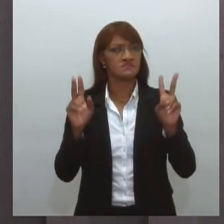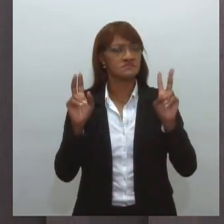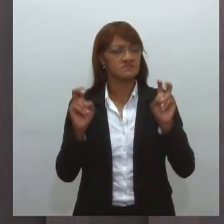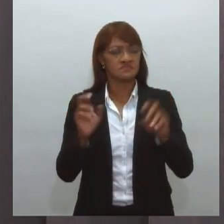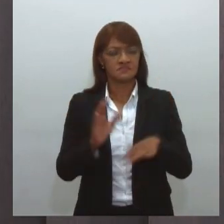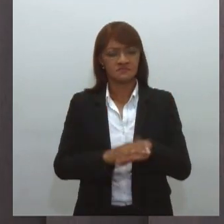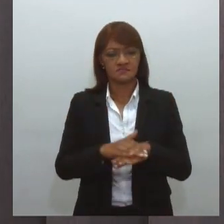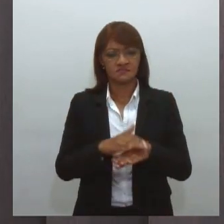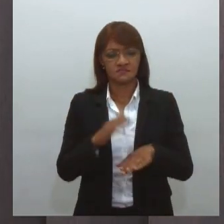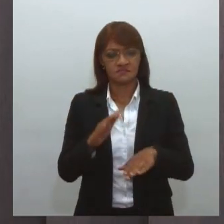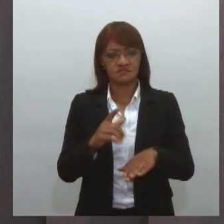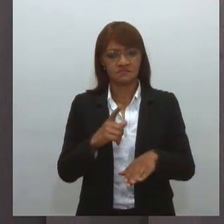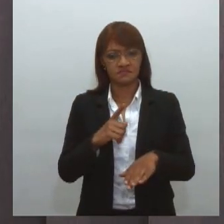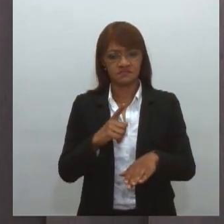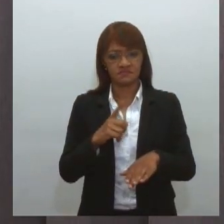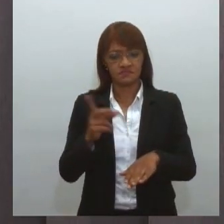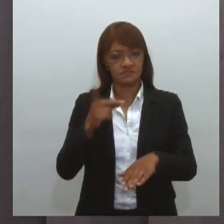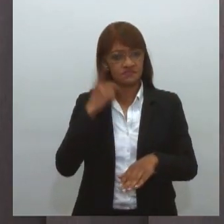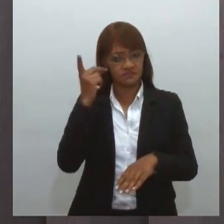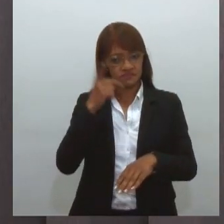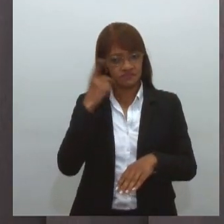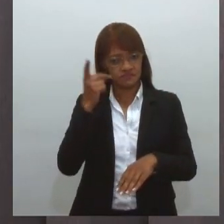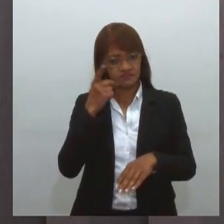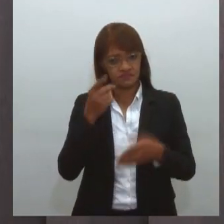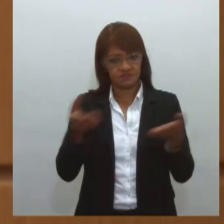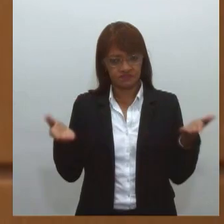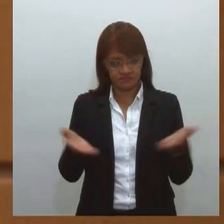pelos deputados estaduais na sessão de hoje.